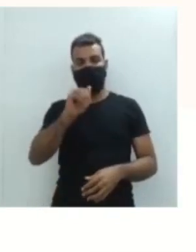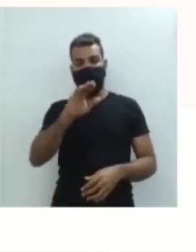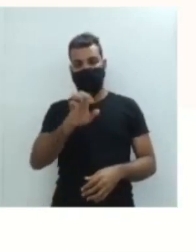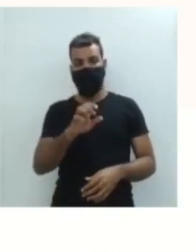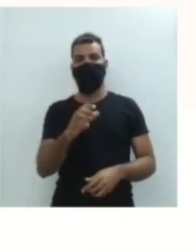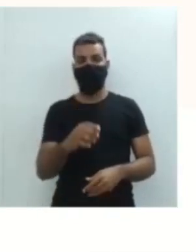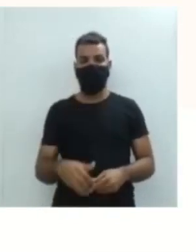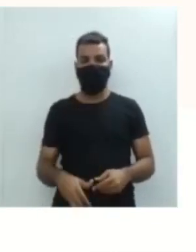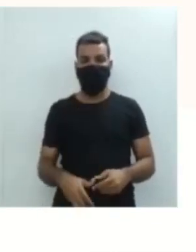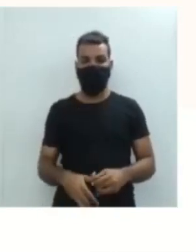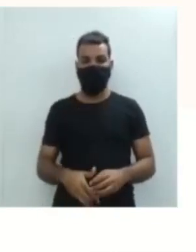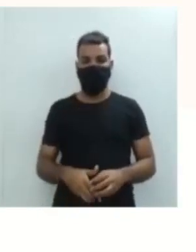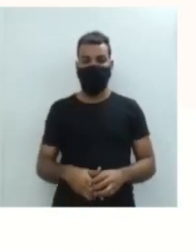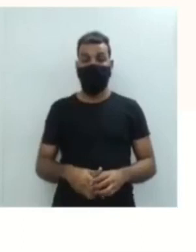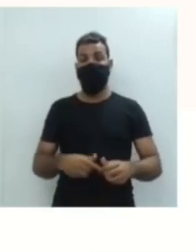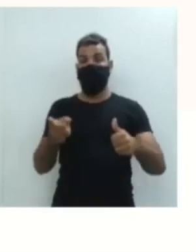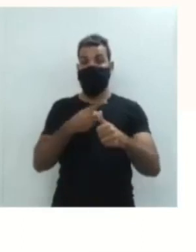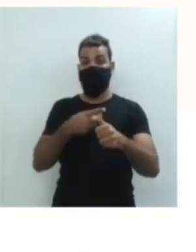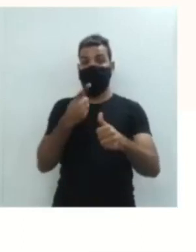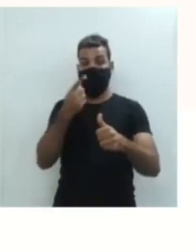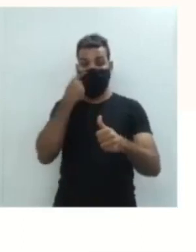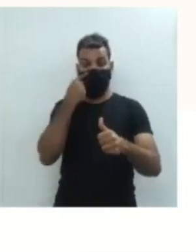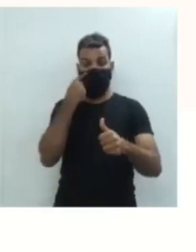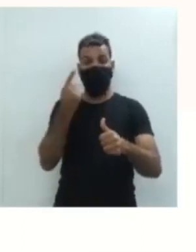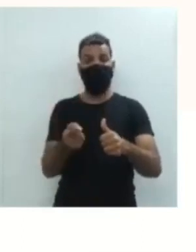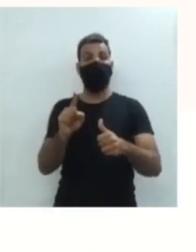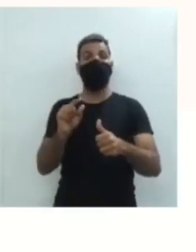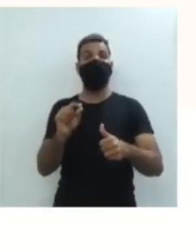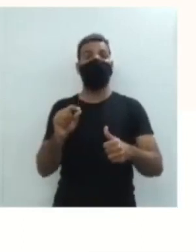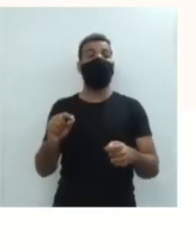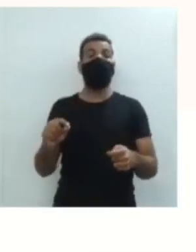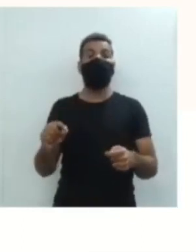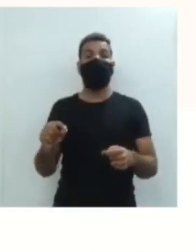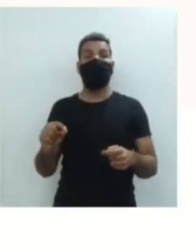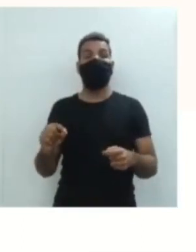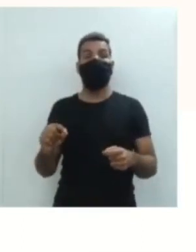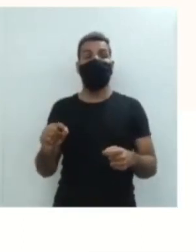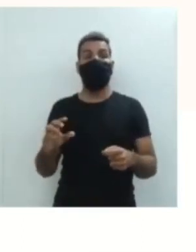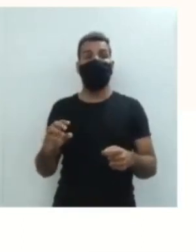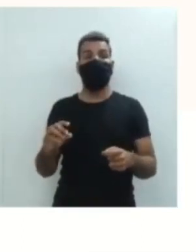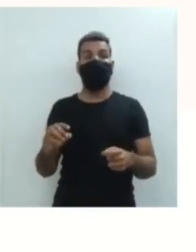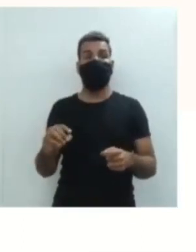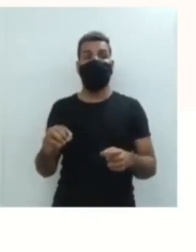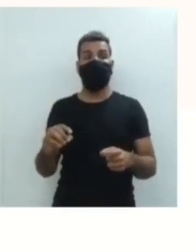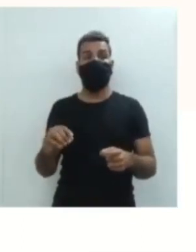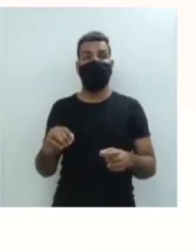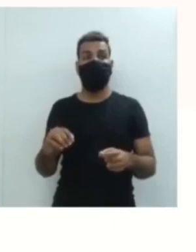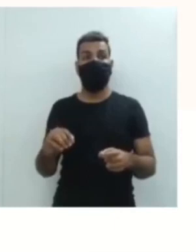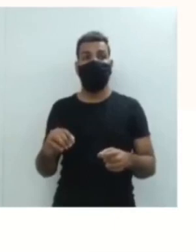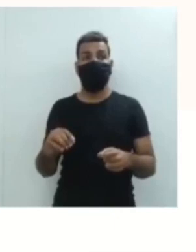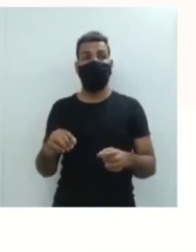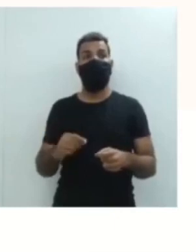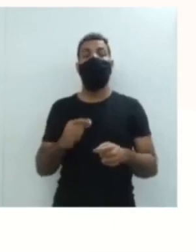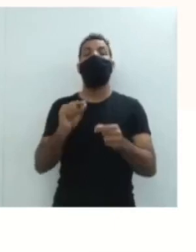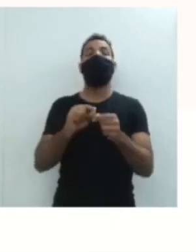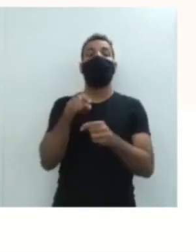Então primeiramente ele vai observar Qual é o ação que tá sendo executada